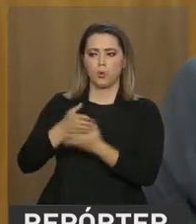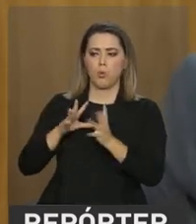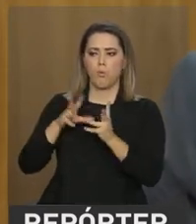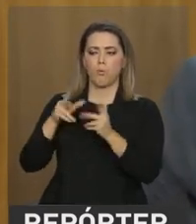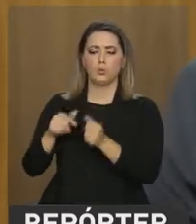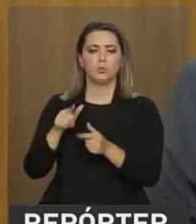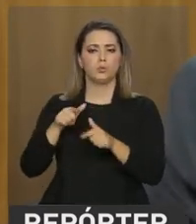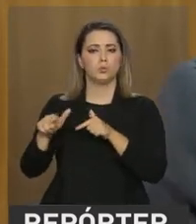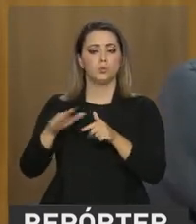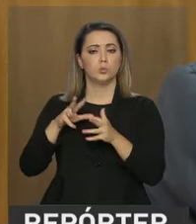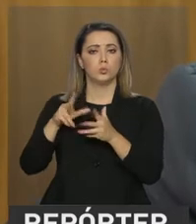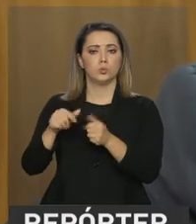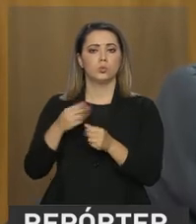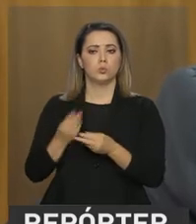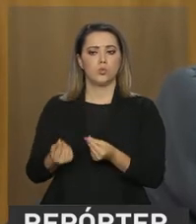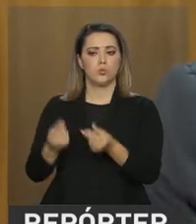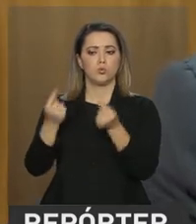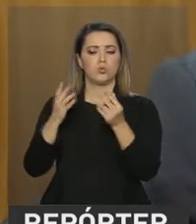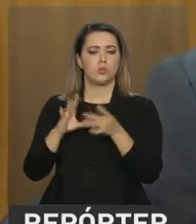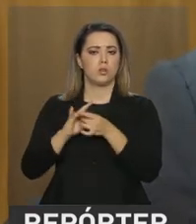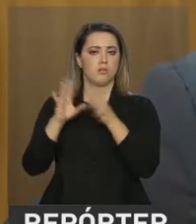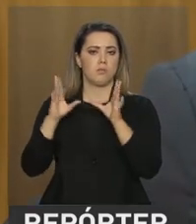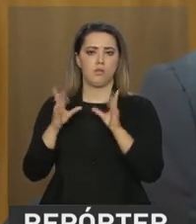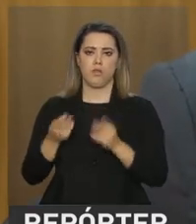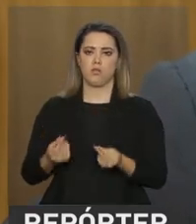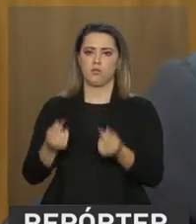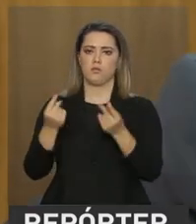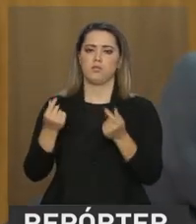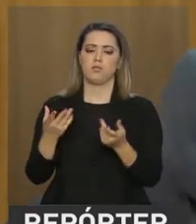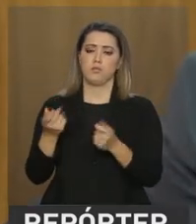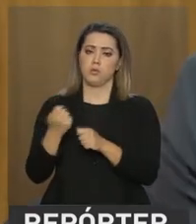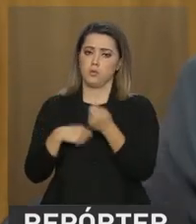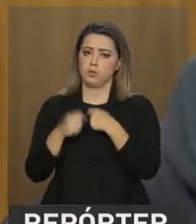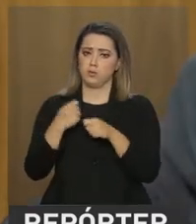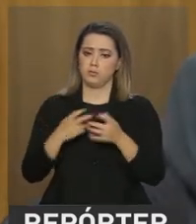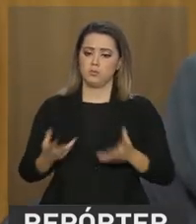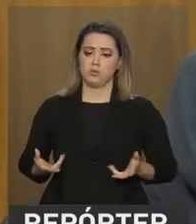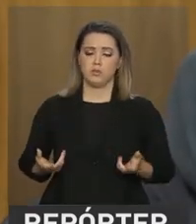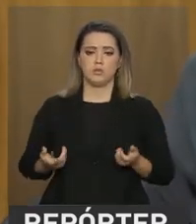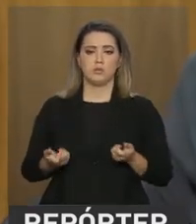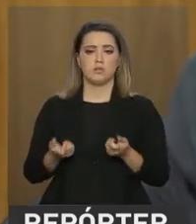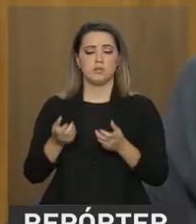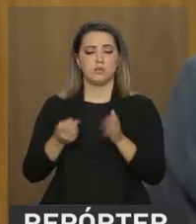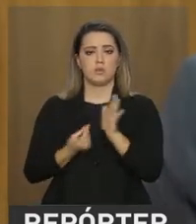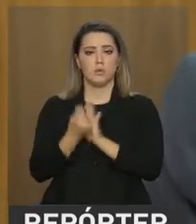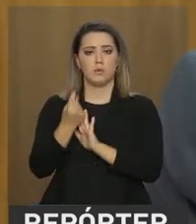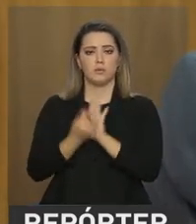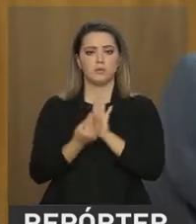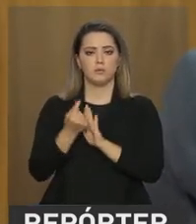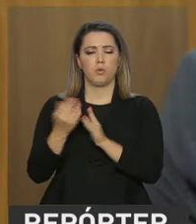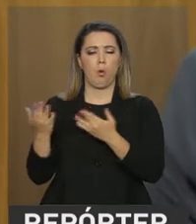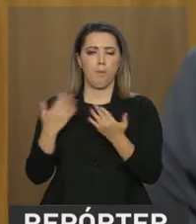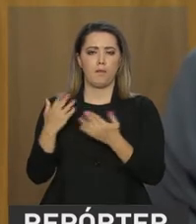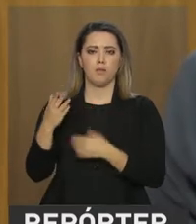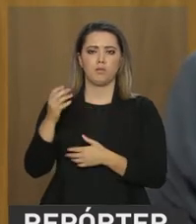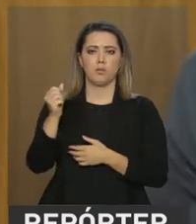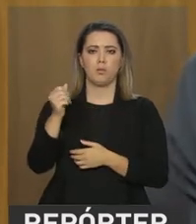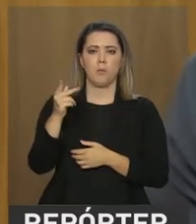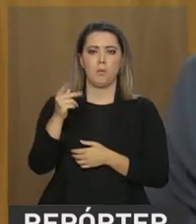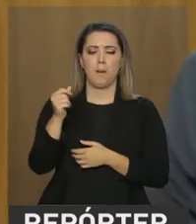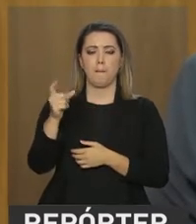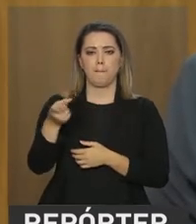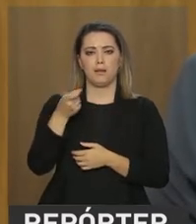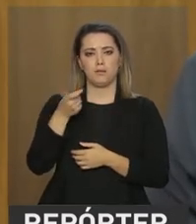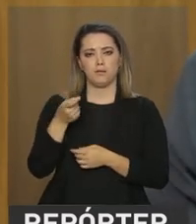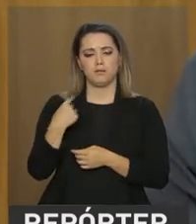inteiro com recursos independência financeira que vai economizar orçamento parecida com os moldes da apex e nós acreditamos que assim